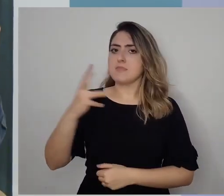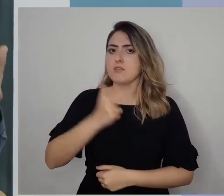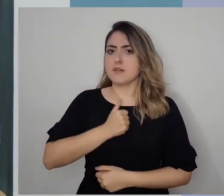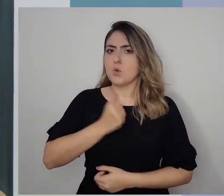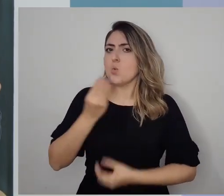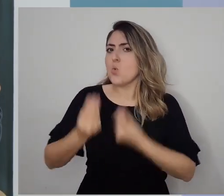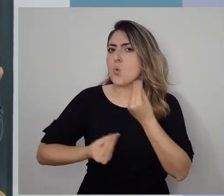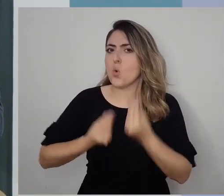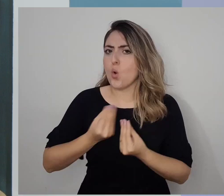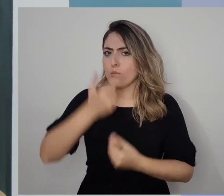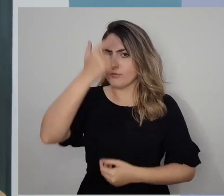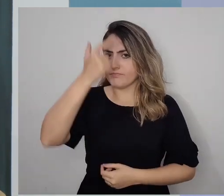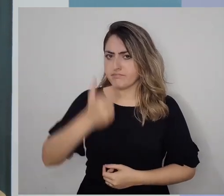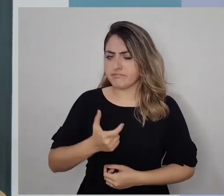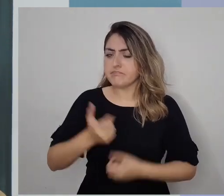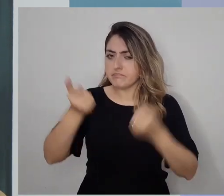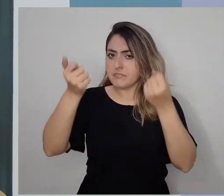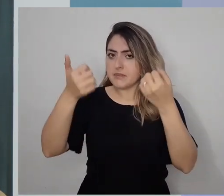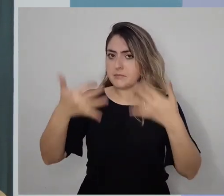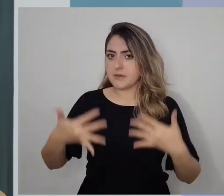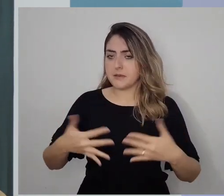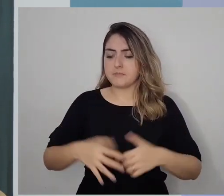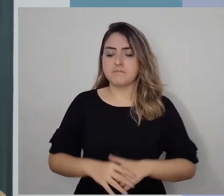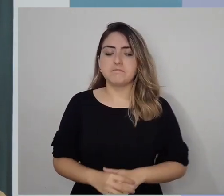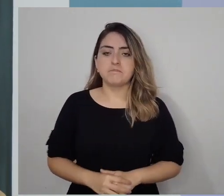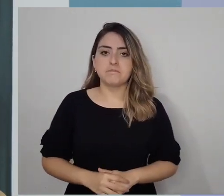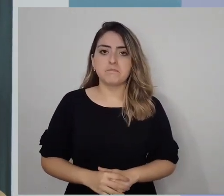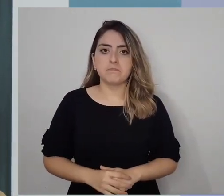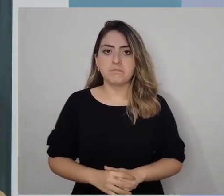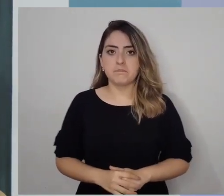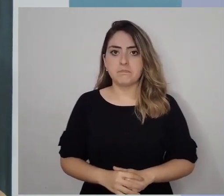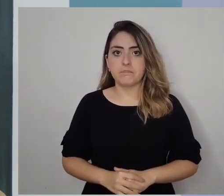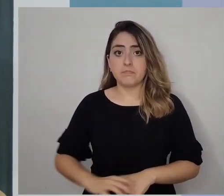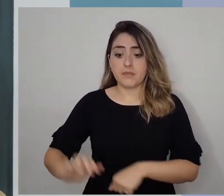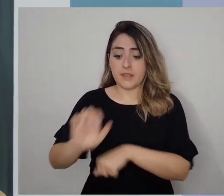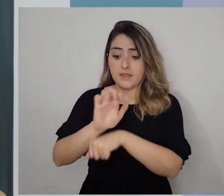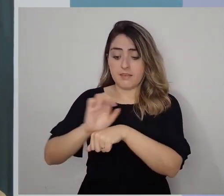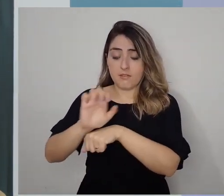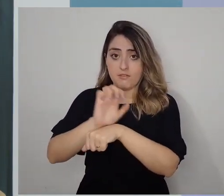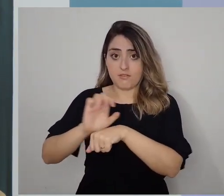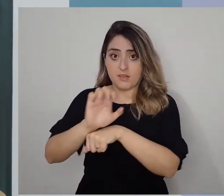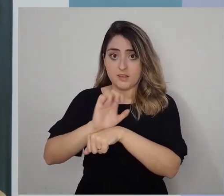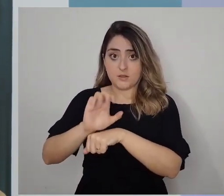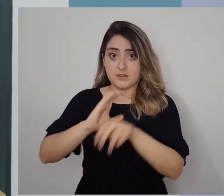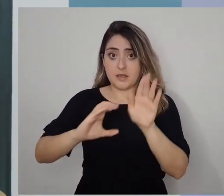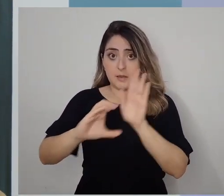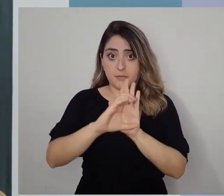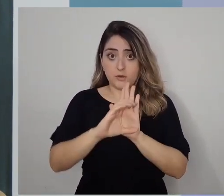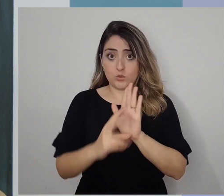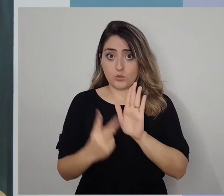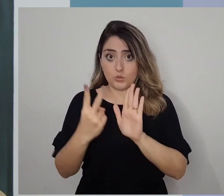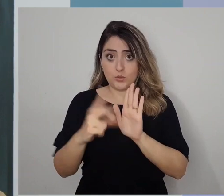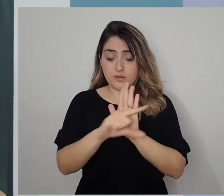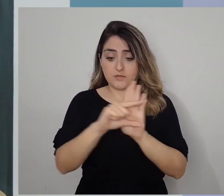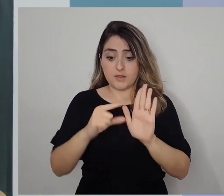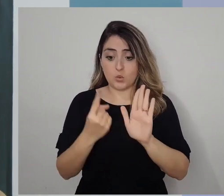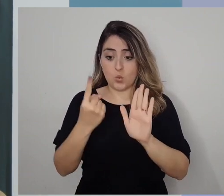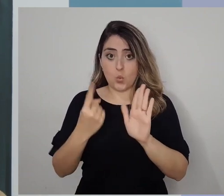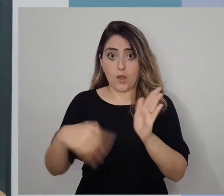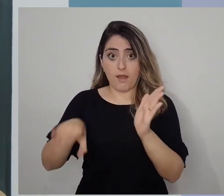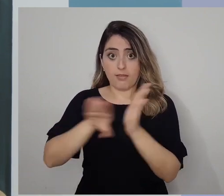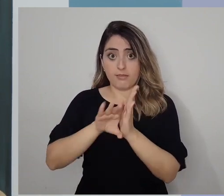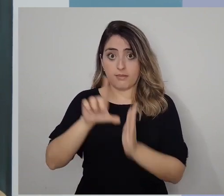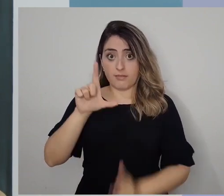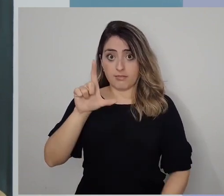maravilhosa da Trindade a nosso favor. O texto então nos diz assim, Efésios 2, de 1 a 10. Ele lhes